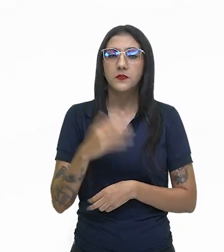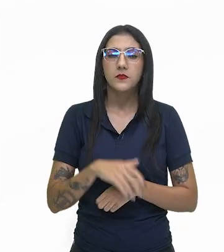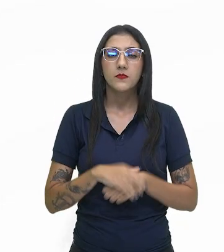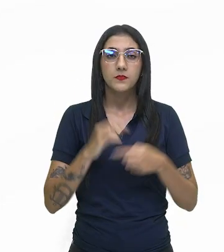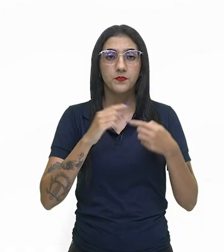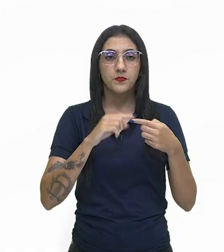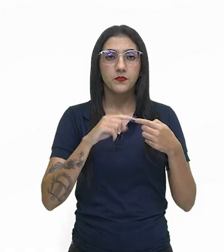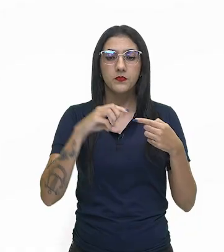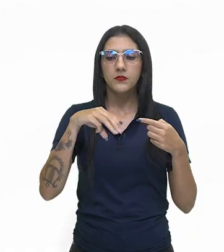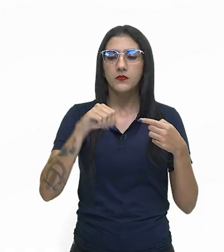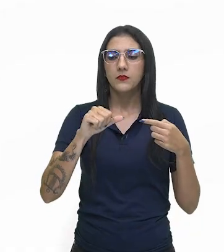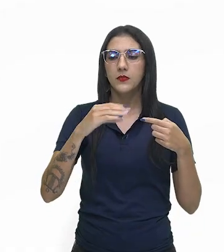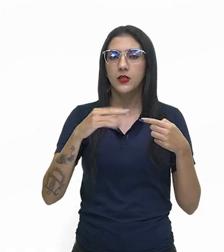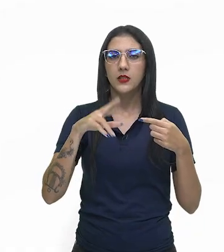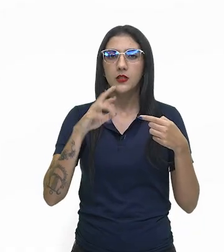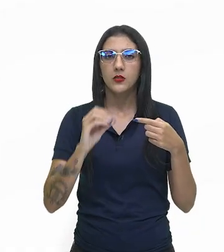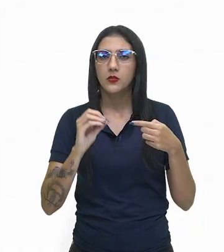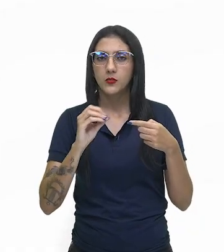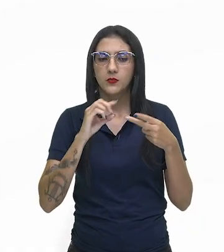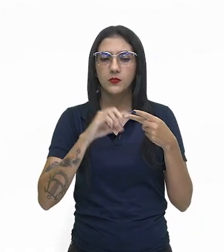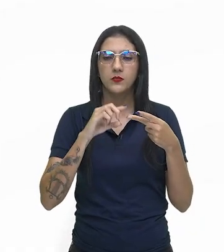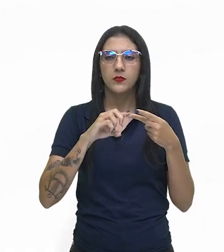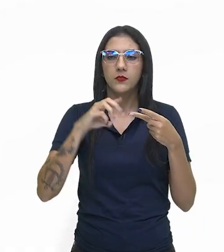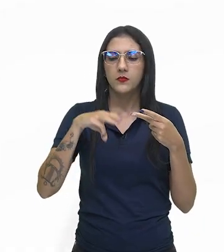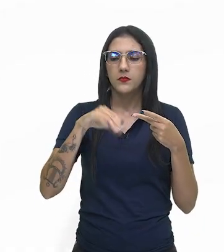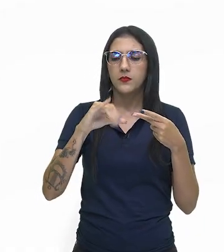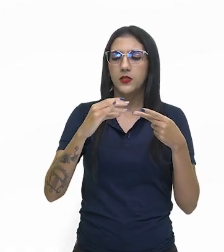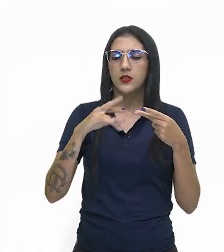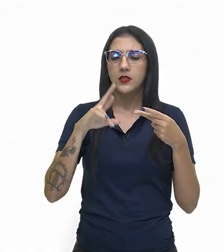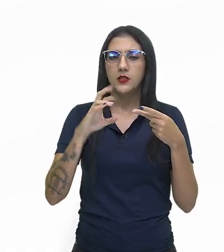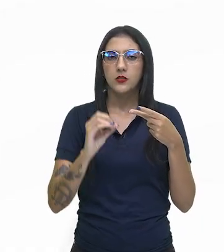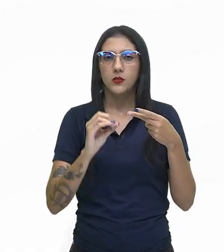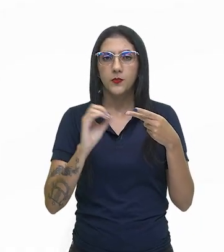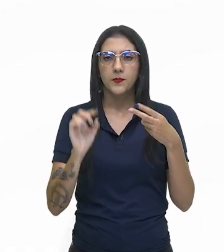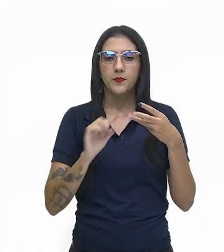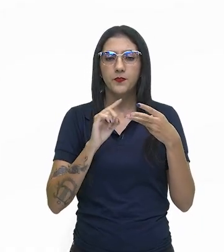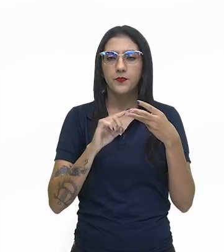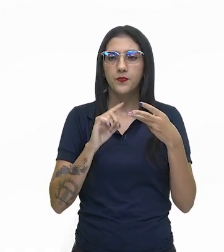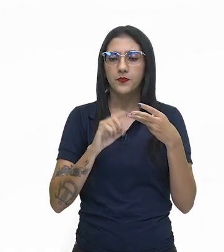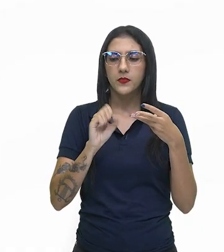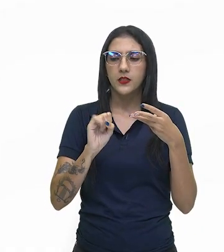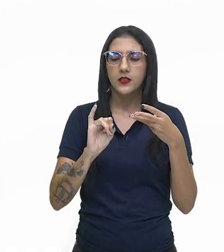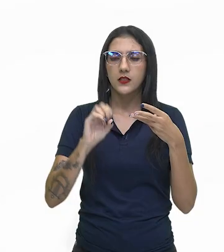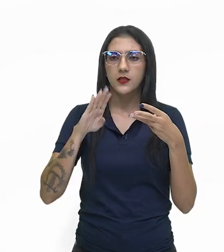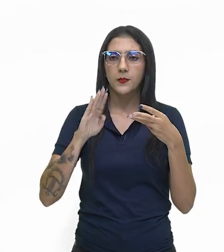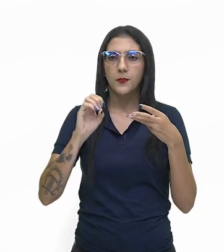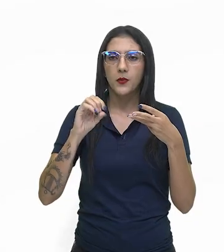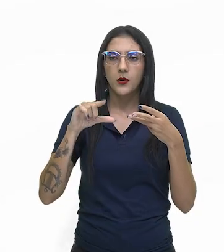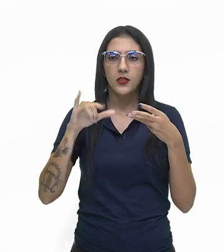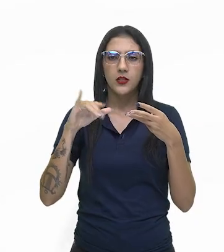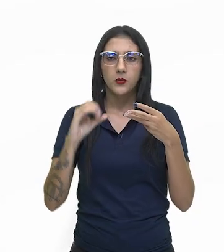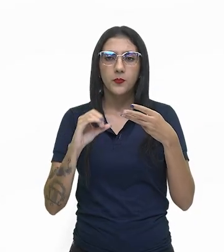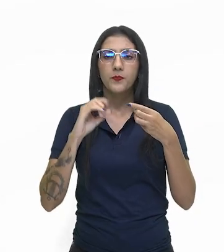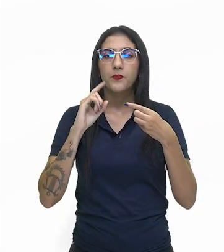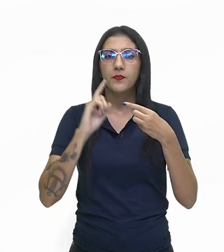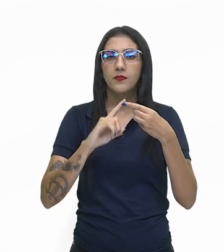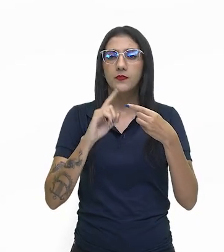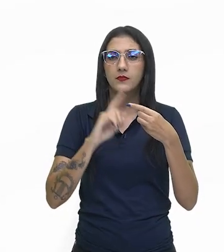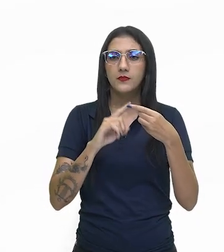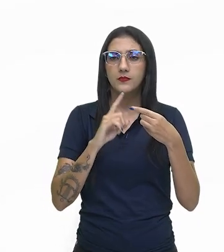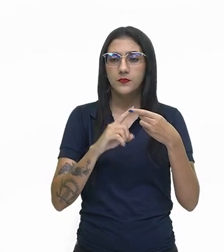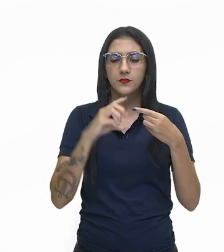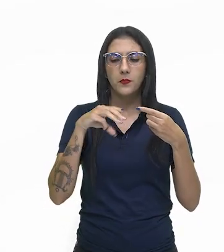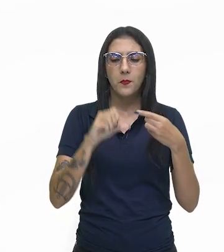O domínio macroscópico, o domínio microscópico e o domínio simbólico. O domínio